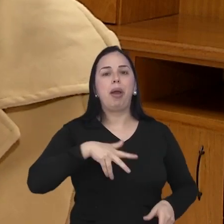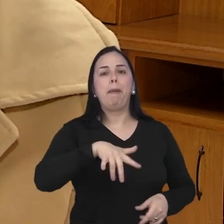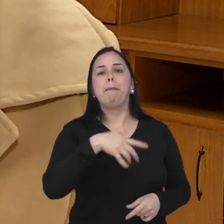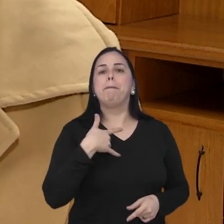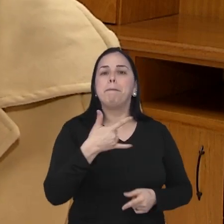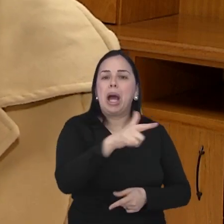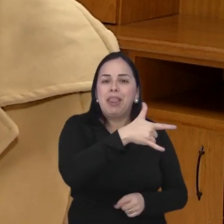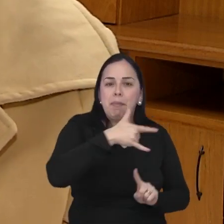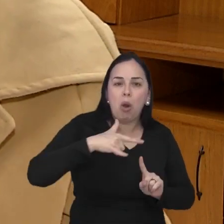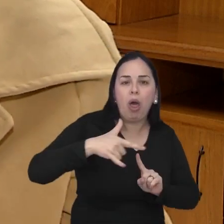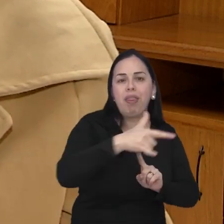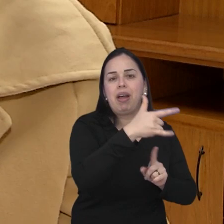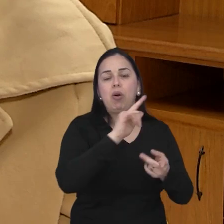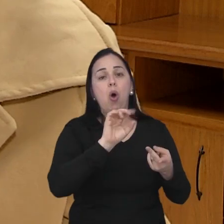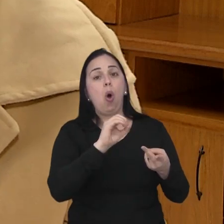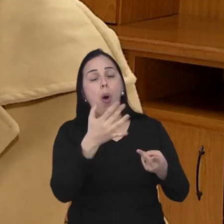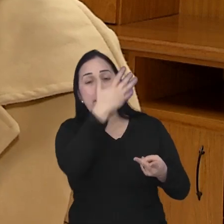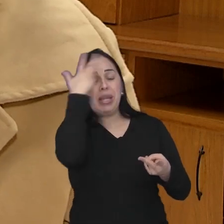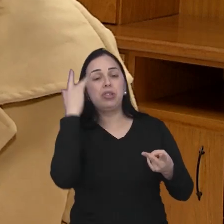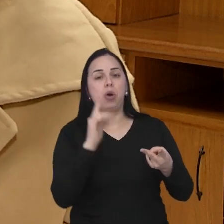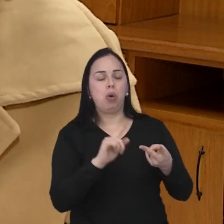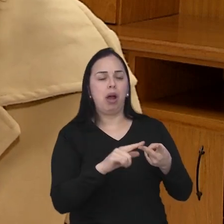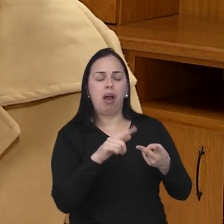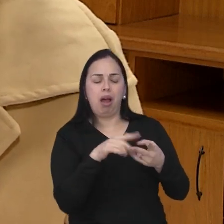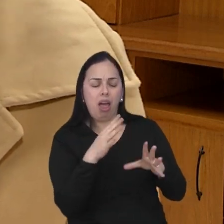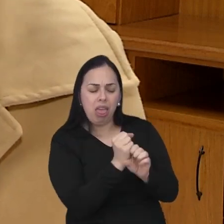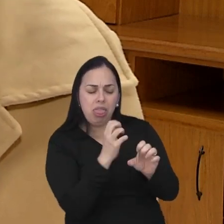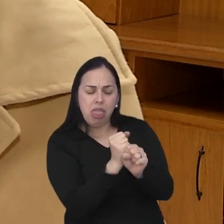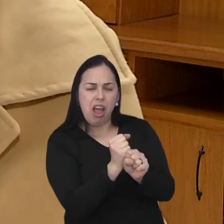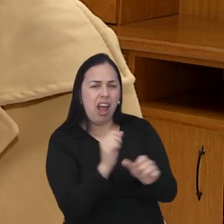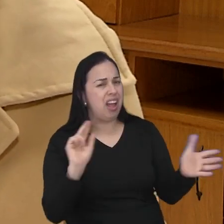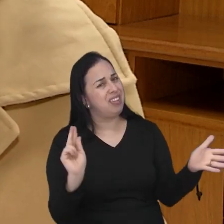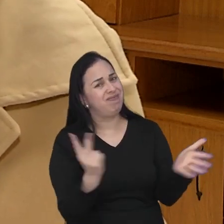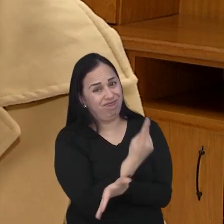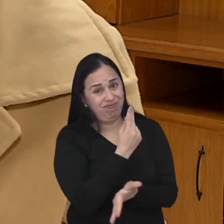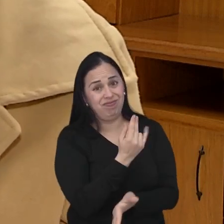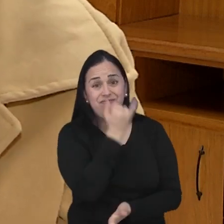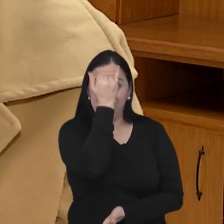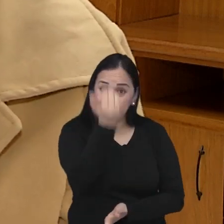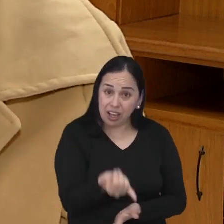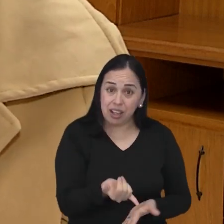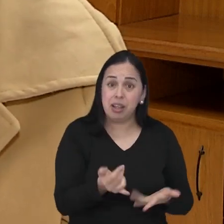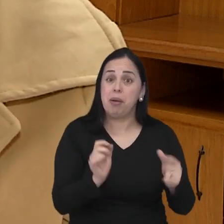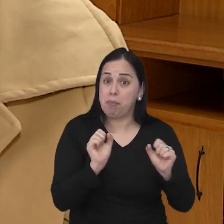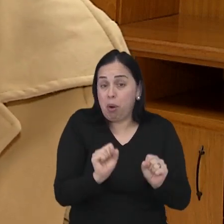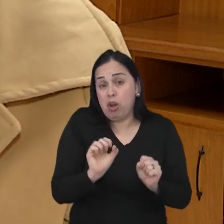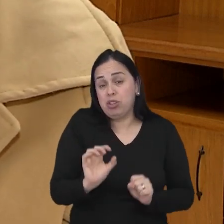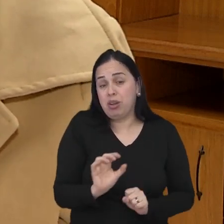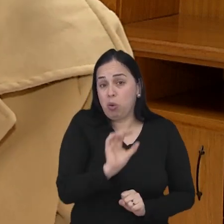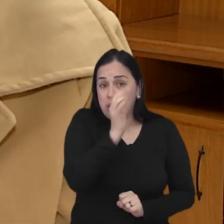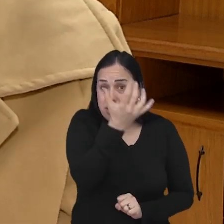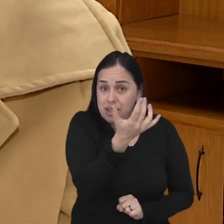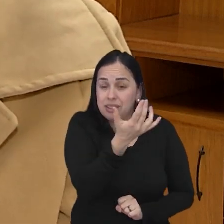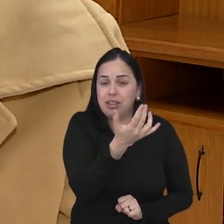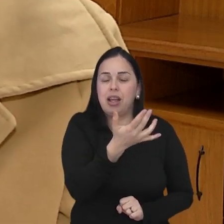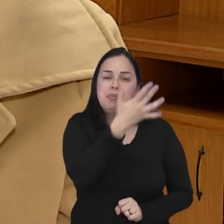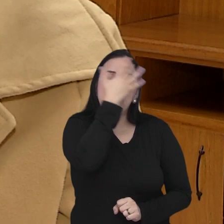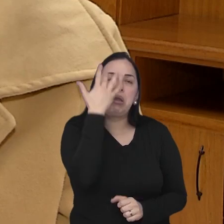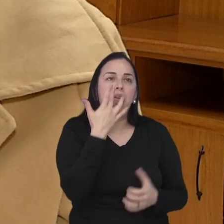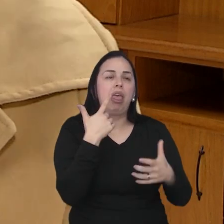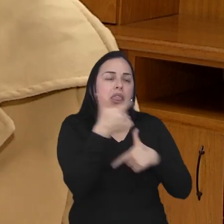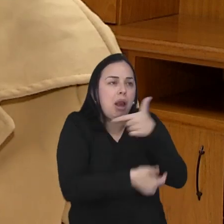formas de manipulação de voto, ou a pessoa errava na hora de contar, porque você pode errar, tá sujeito a erro, né? As pessoas